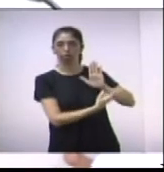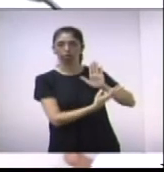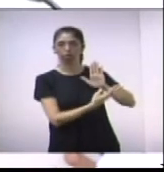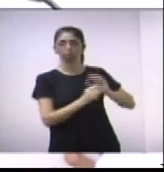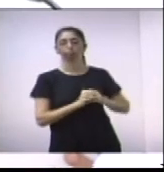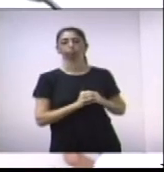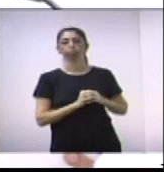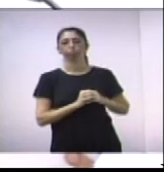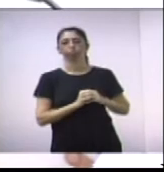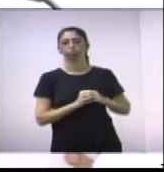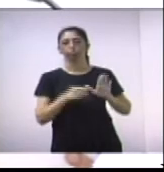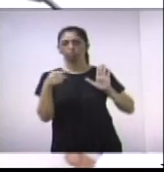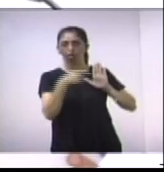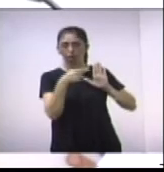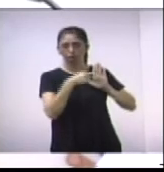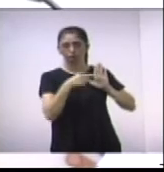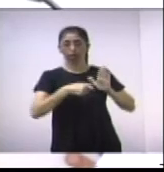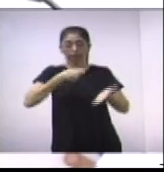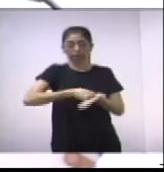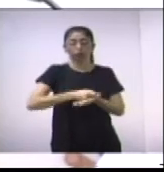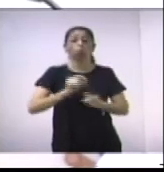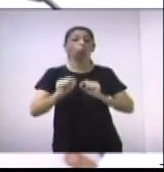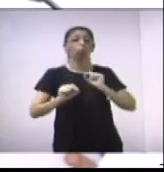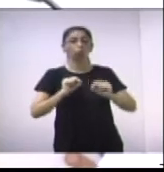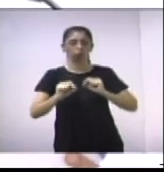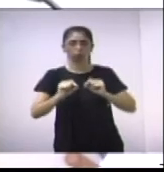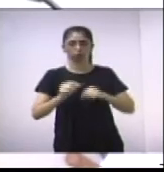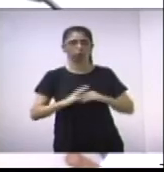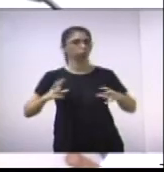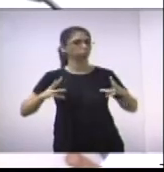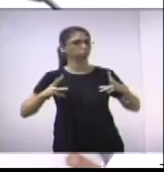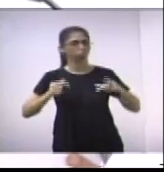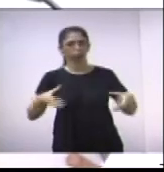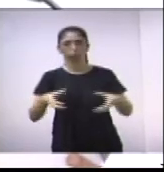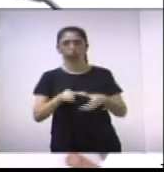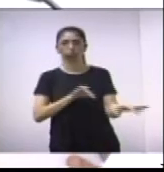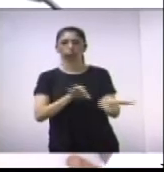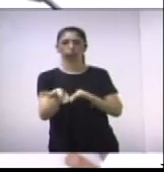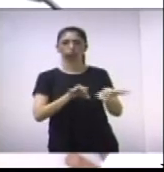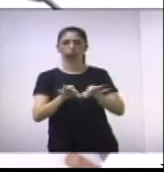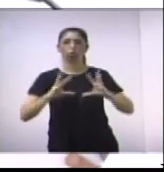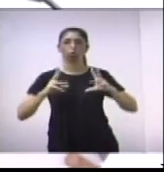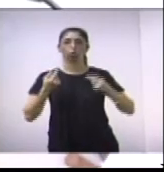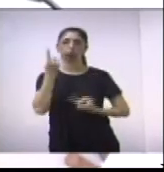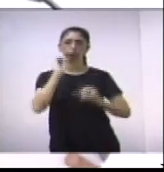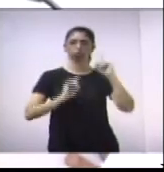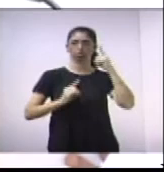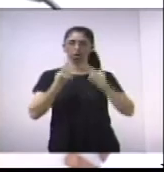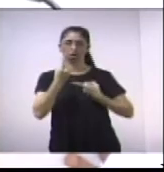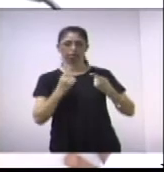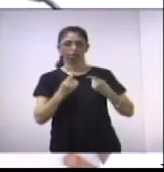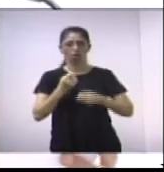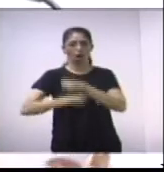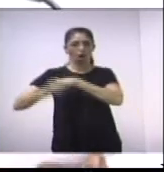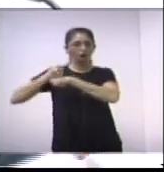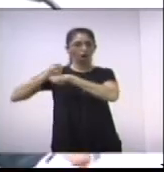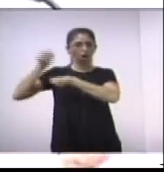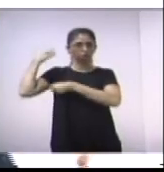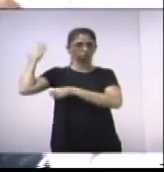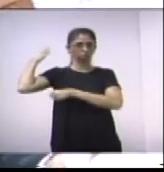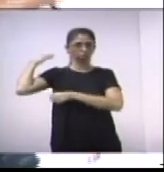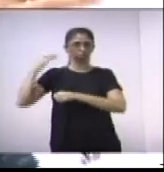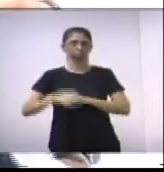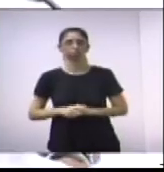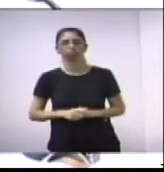1.13.1, o que é exigido é tudo aquilo que era exigido pela comissão organizadora dos carnavais dos anos anteriores, tanto que, a título